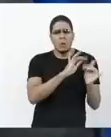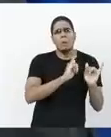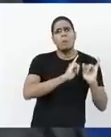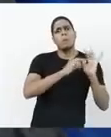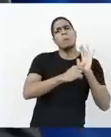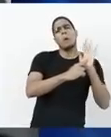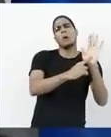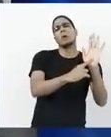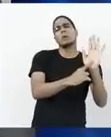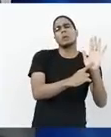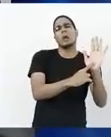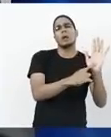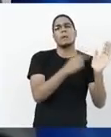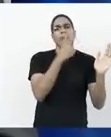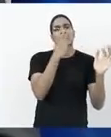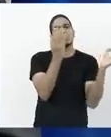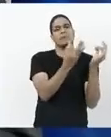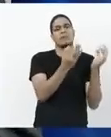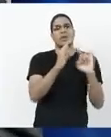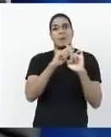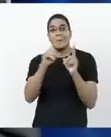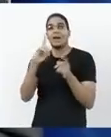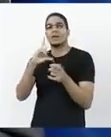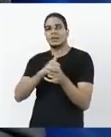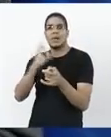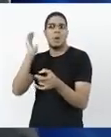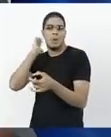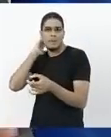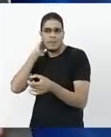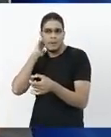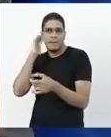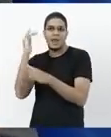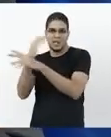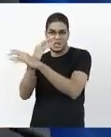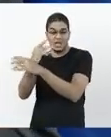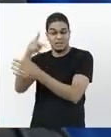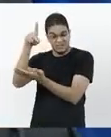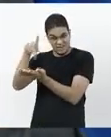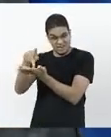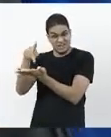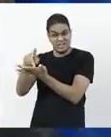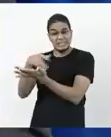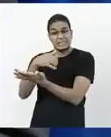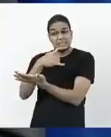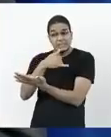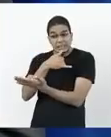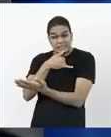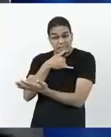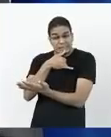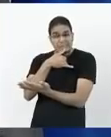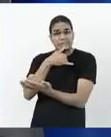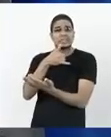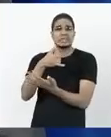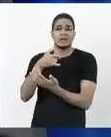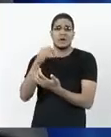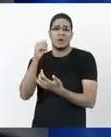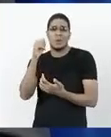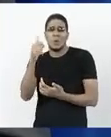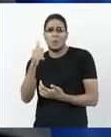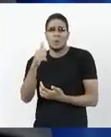dados que nos entristecem. Agora mesmo são, primeiro semestre, quase 4 mil novos